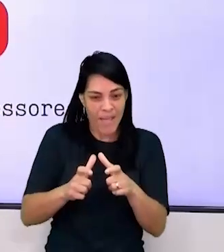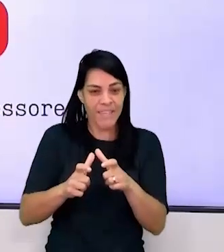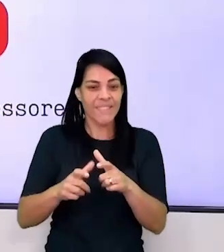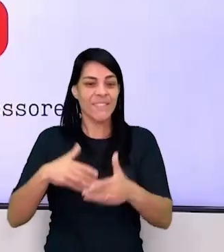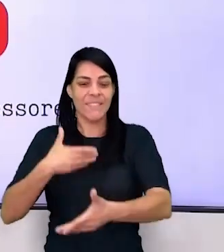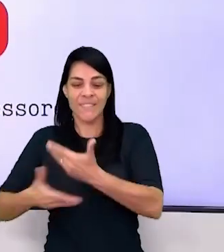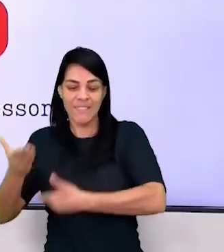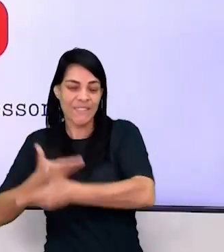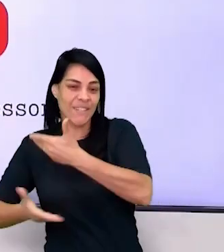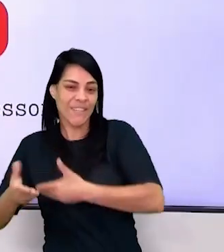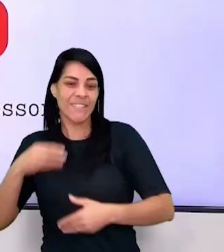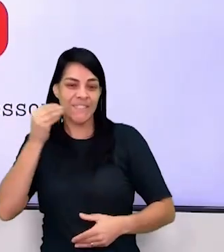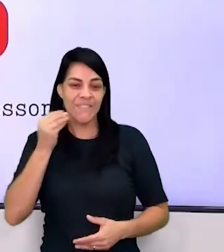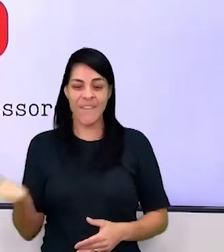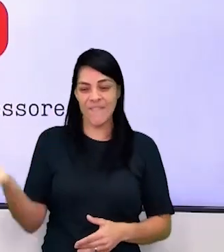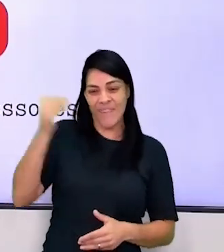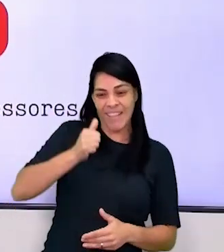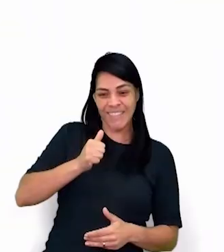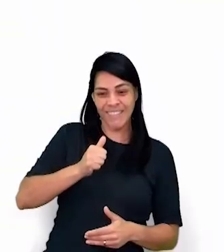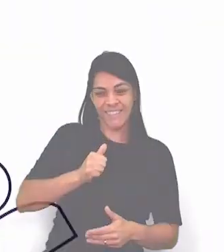experiências com os nossos colegas. Vem!